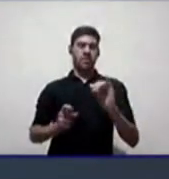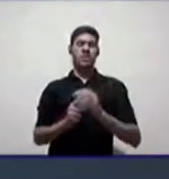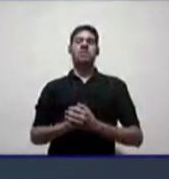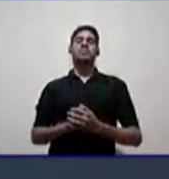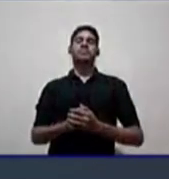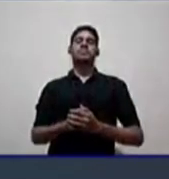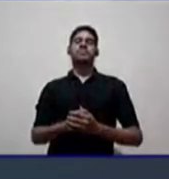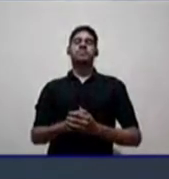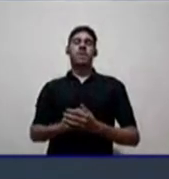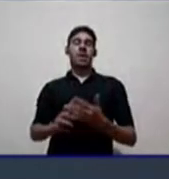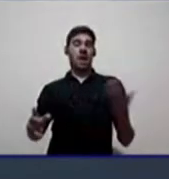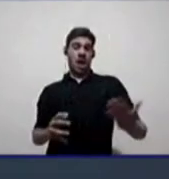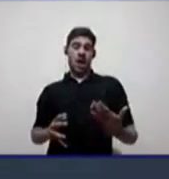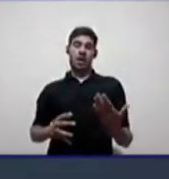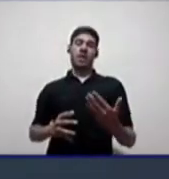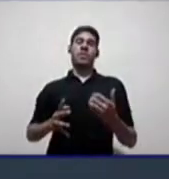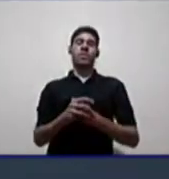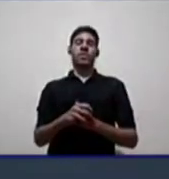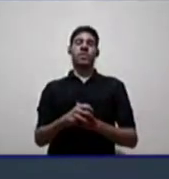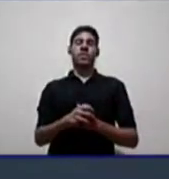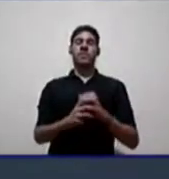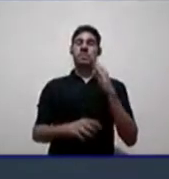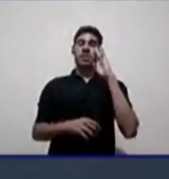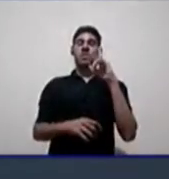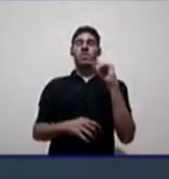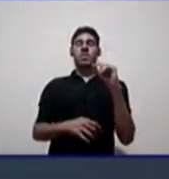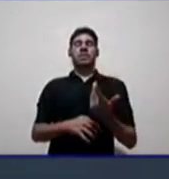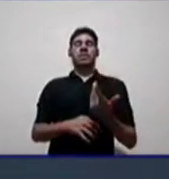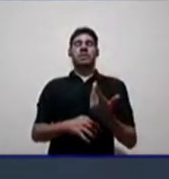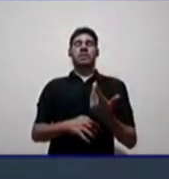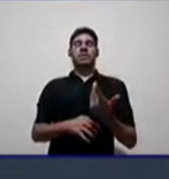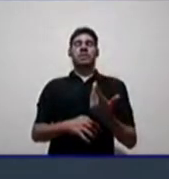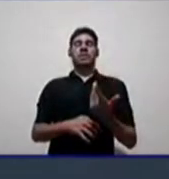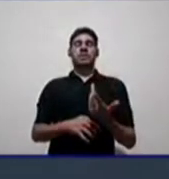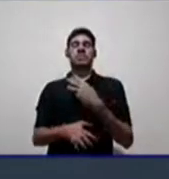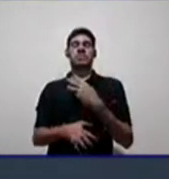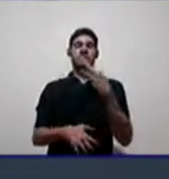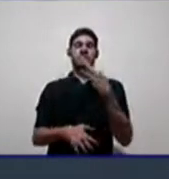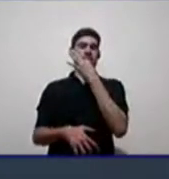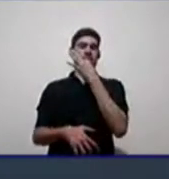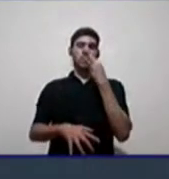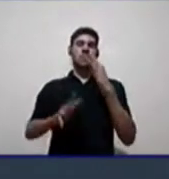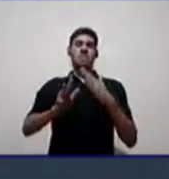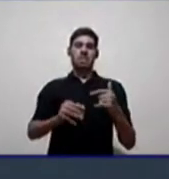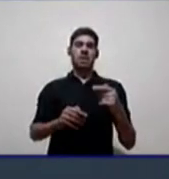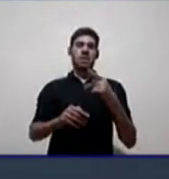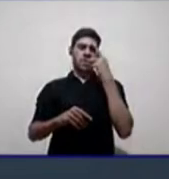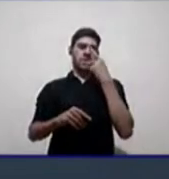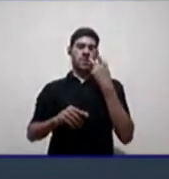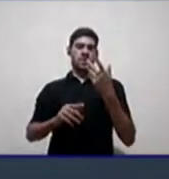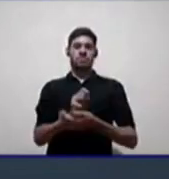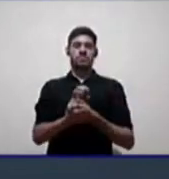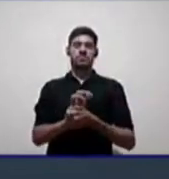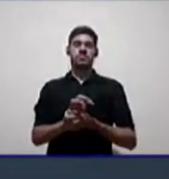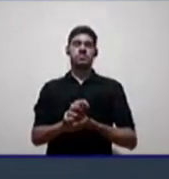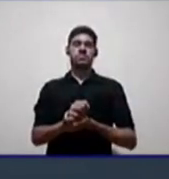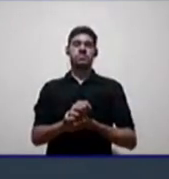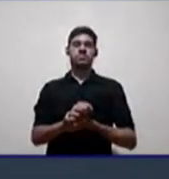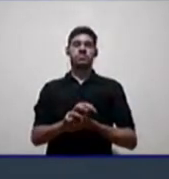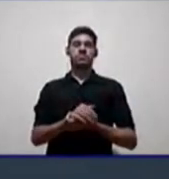que agora, inclusive, ratifica. Ministro Tarcísio, o ministro Alexandre pede a palavra